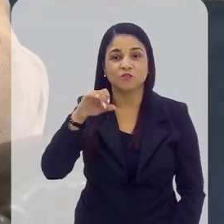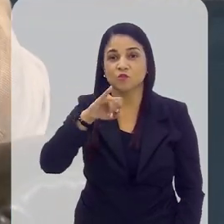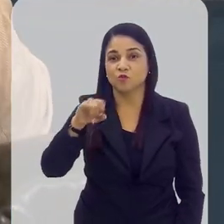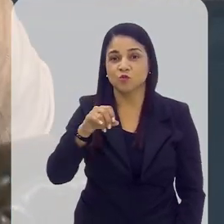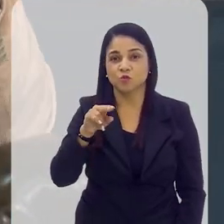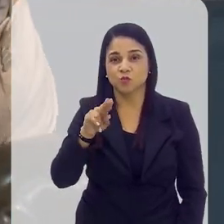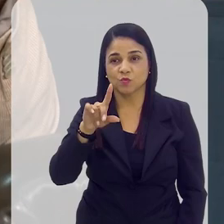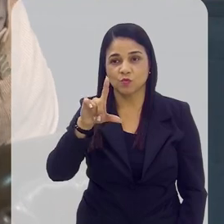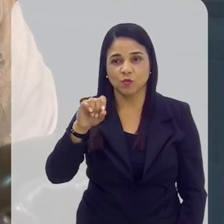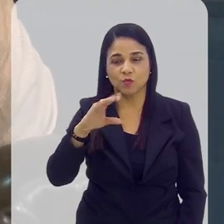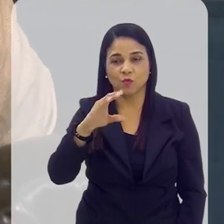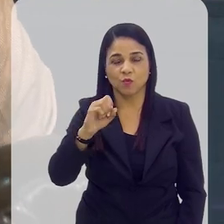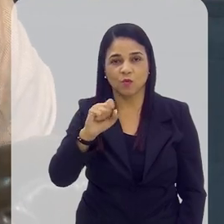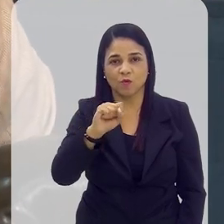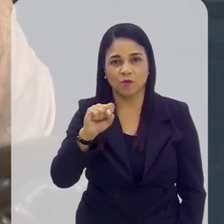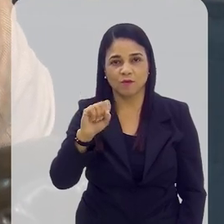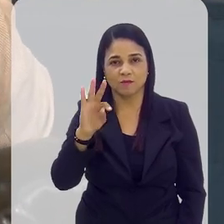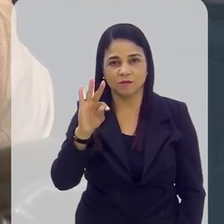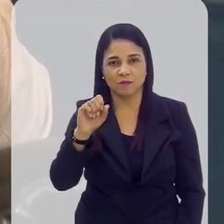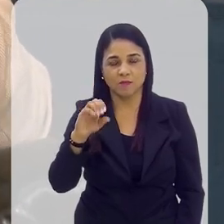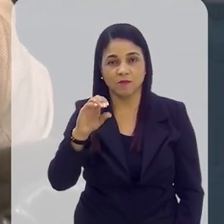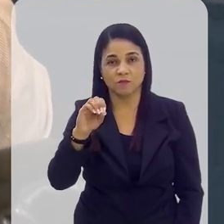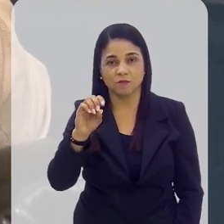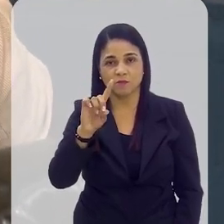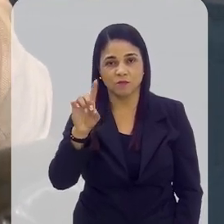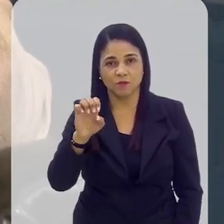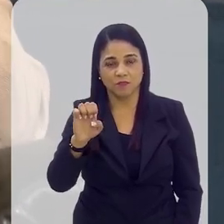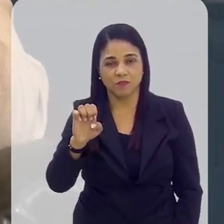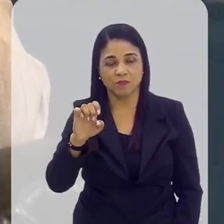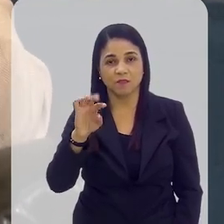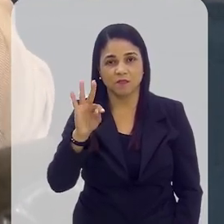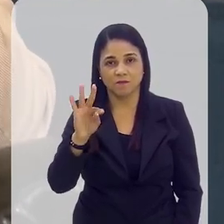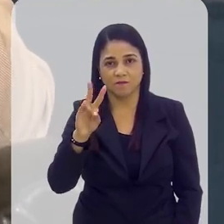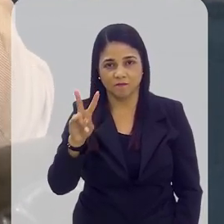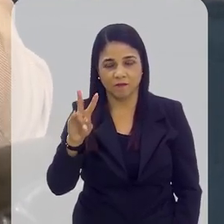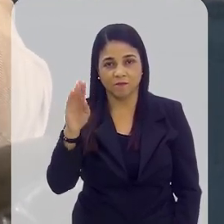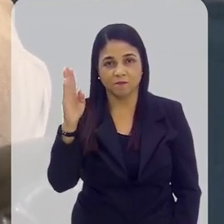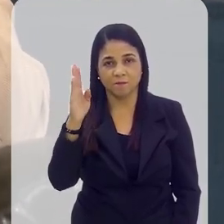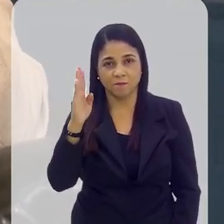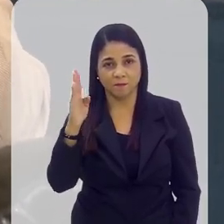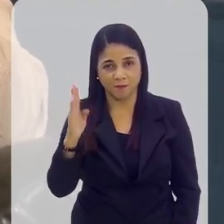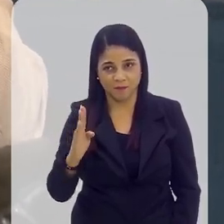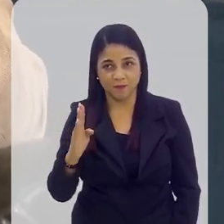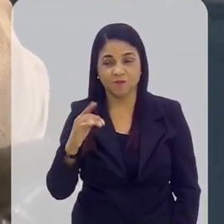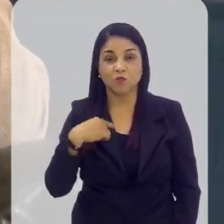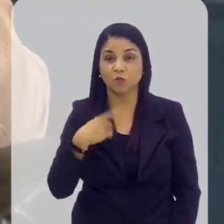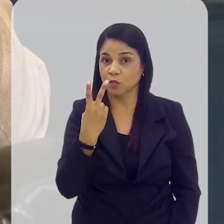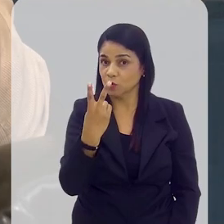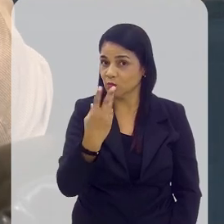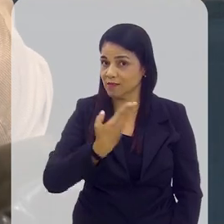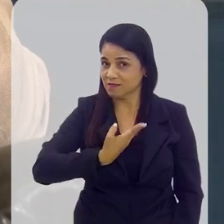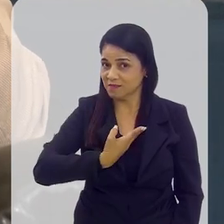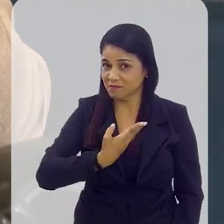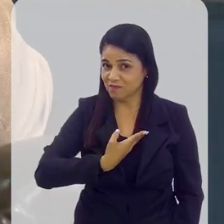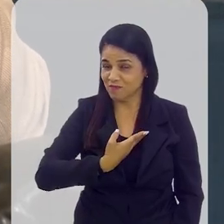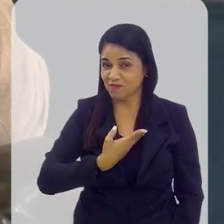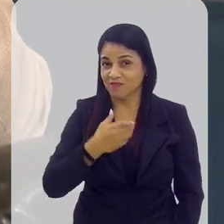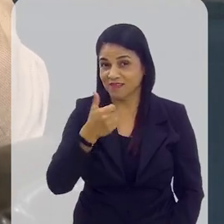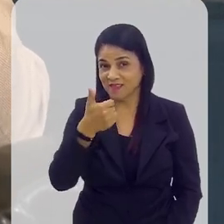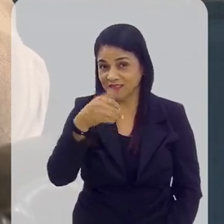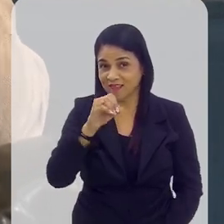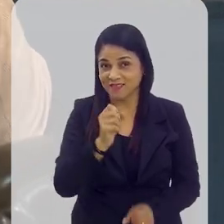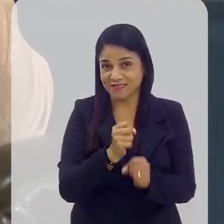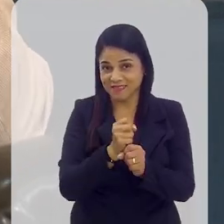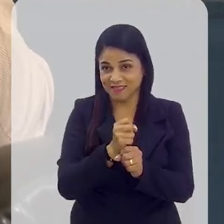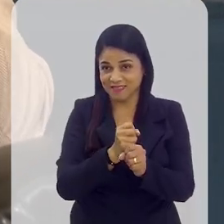passar, o meu Instagram é Júlio Costa, Zoe TV Brasil. Estava falando aqui para o Claudinho, eu tenho dois amigos lá, né? Dois